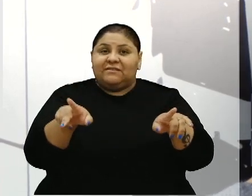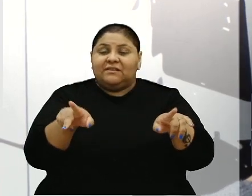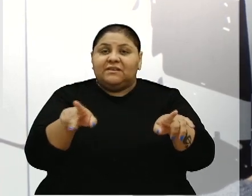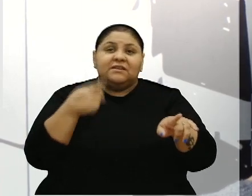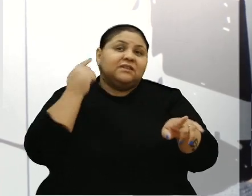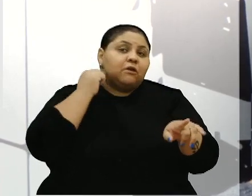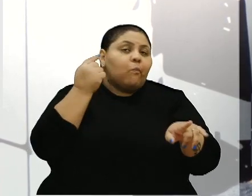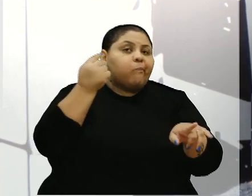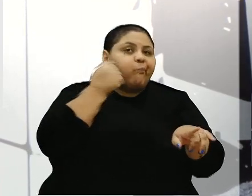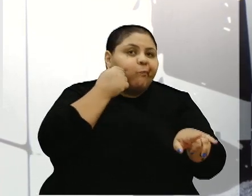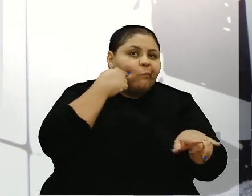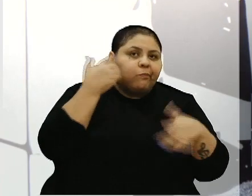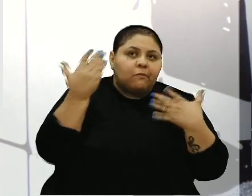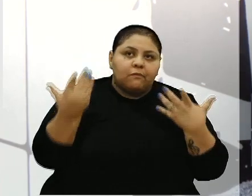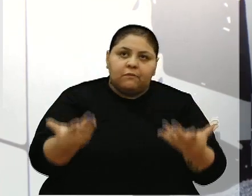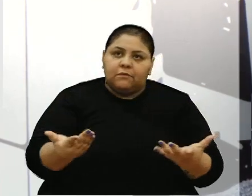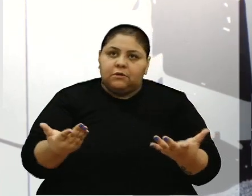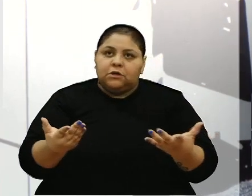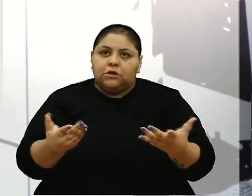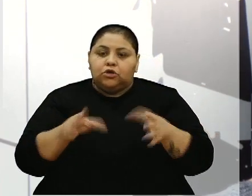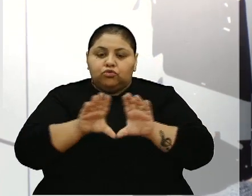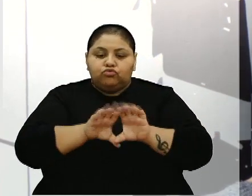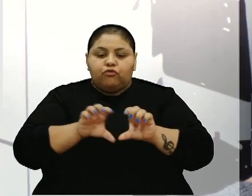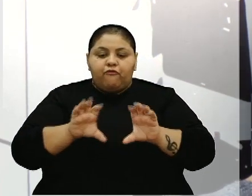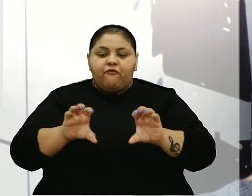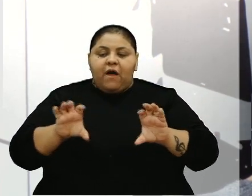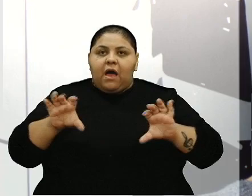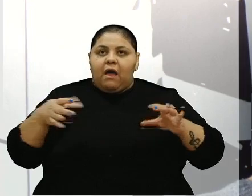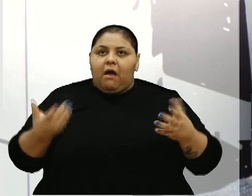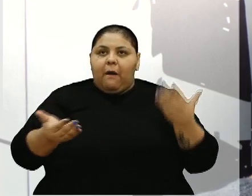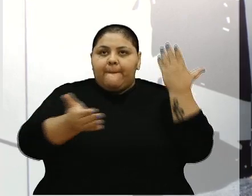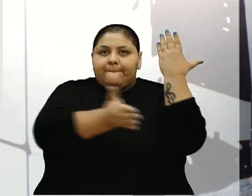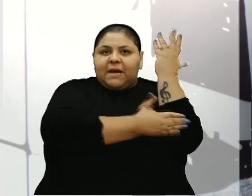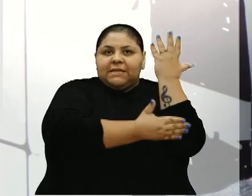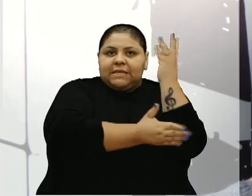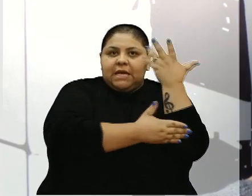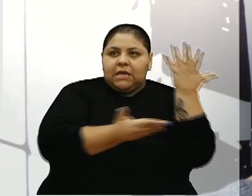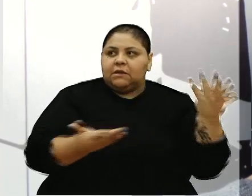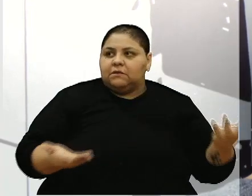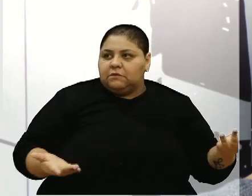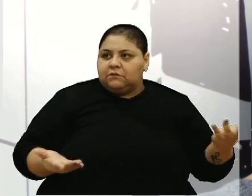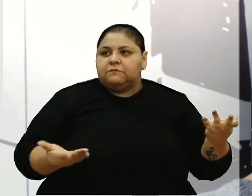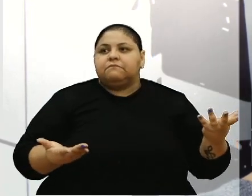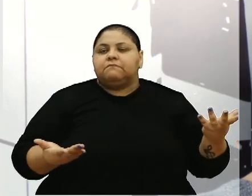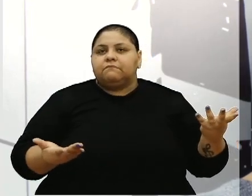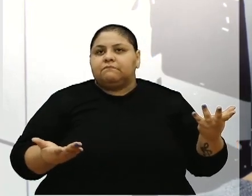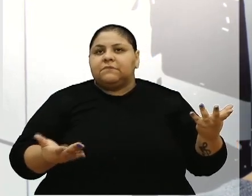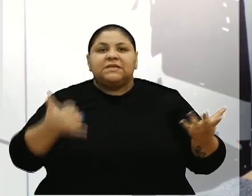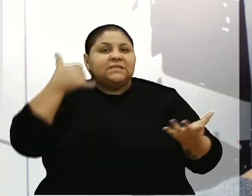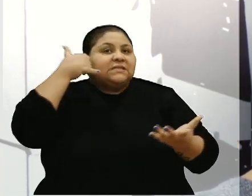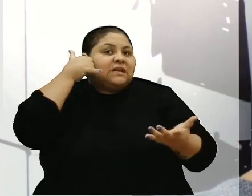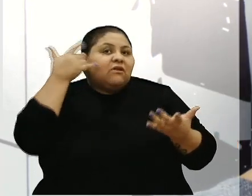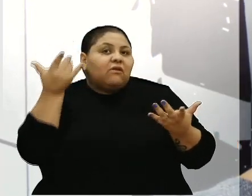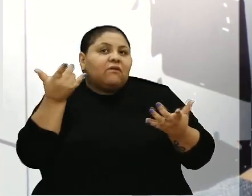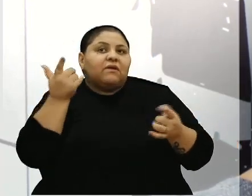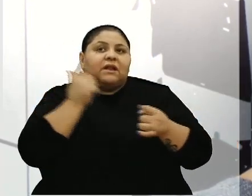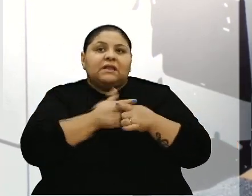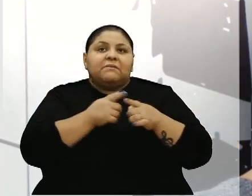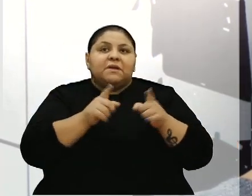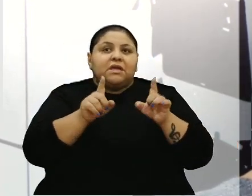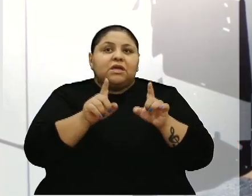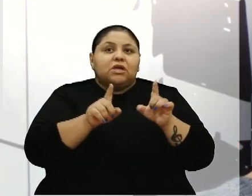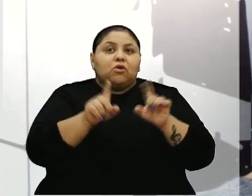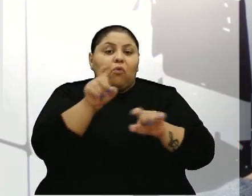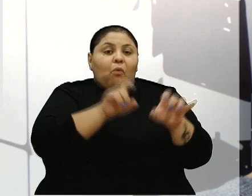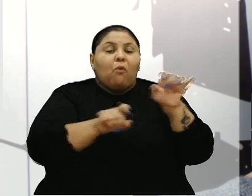pneus vai ter eh sofás estofados madeira hã essa questão de celulares computadores